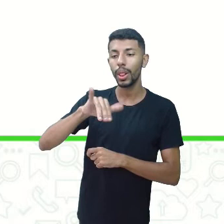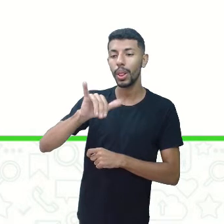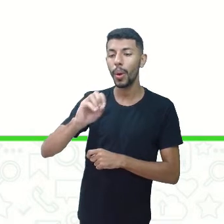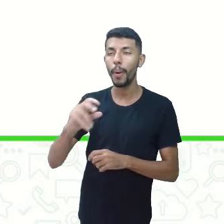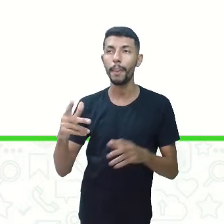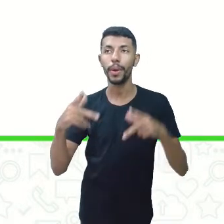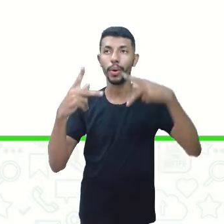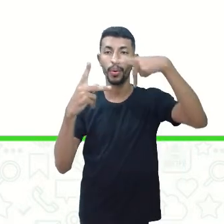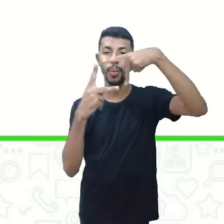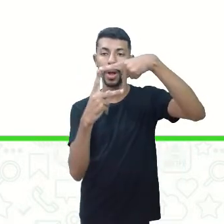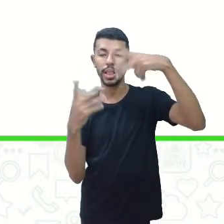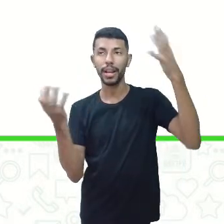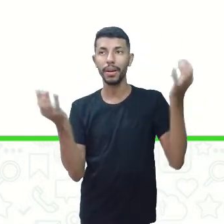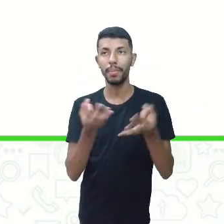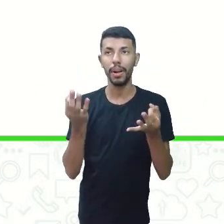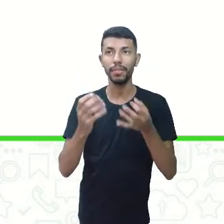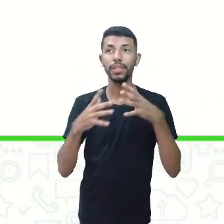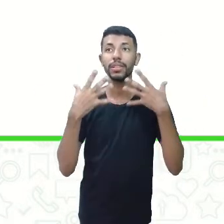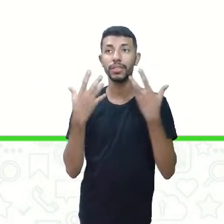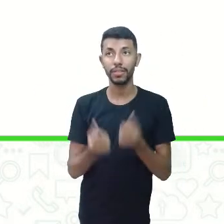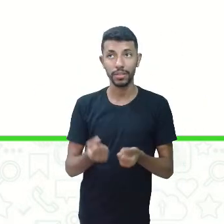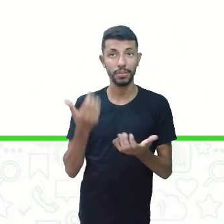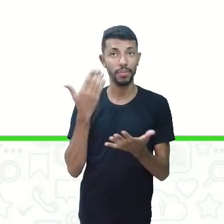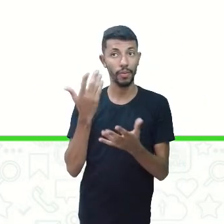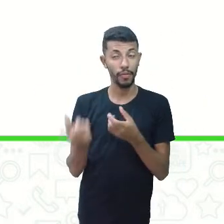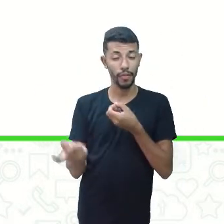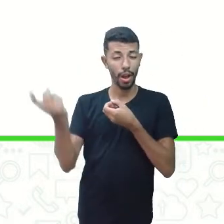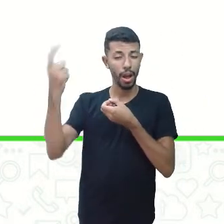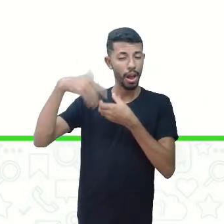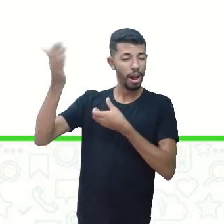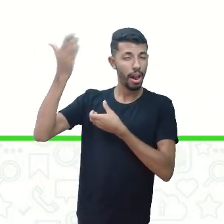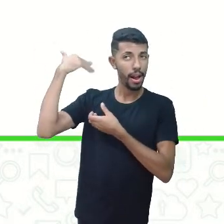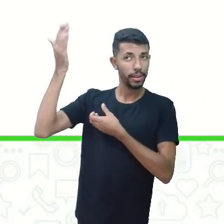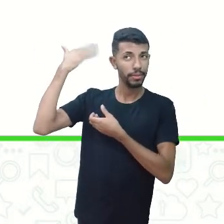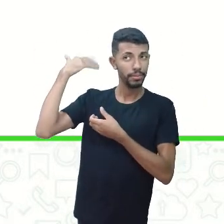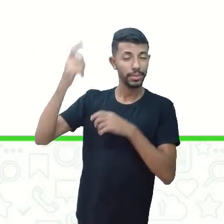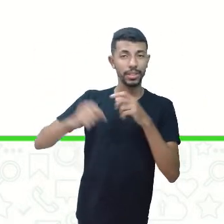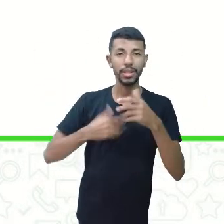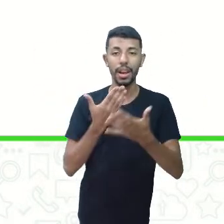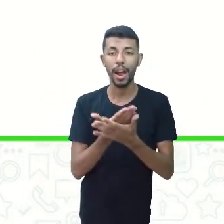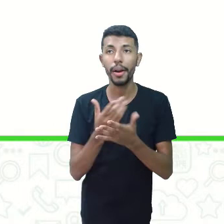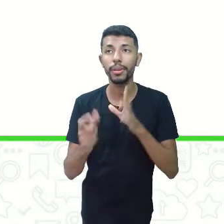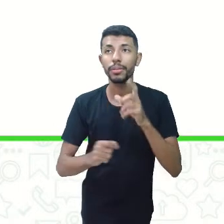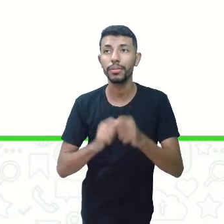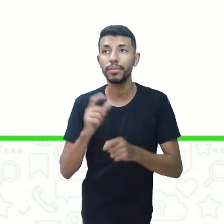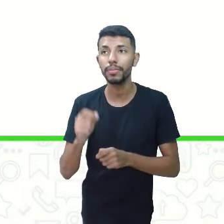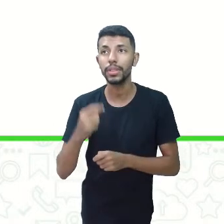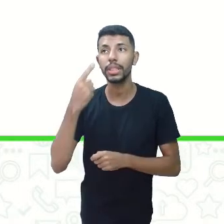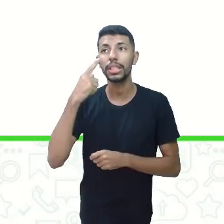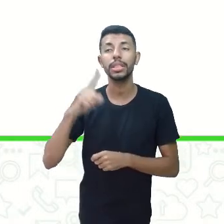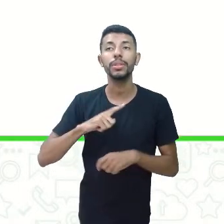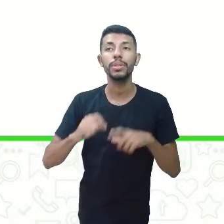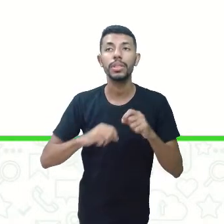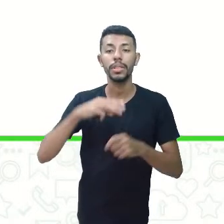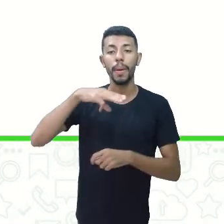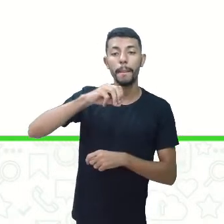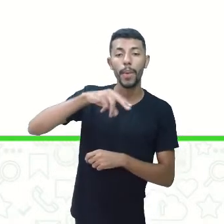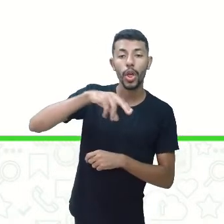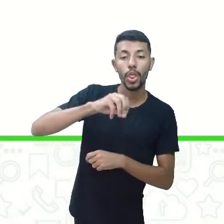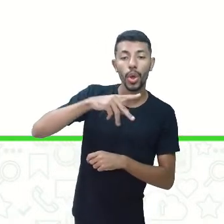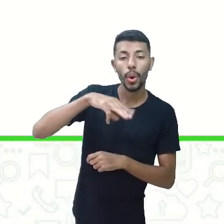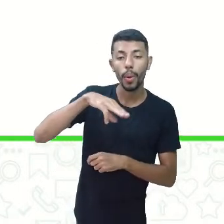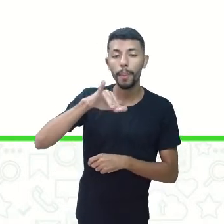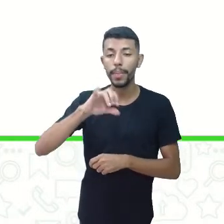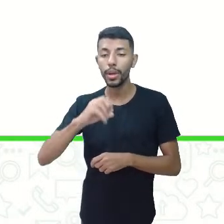anterior sobre monômio e polinômio. Lembram o que é o monômio? Antes de monômio e antes de polinômio,